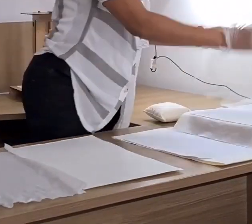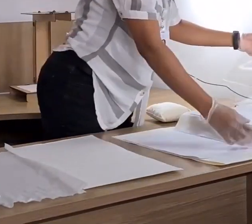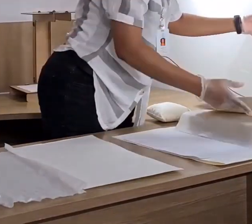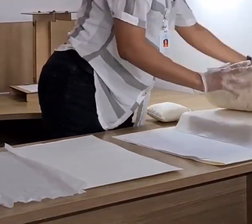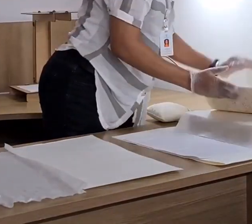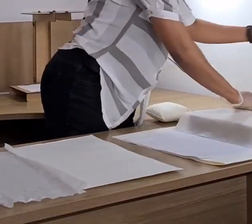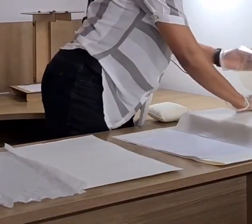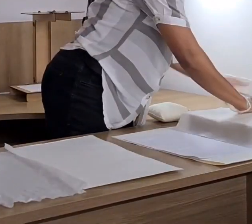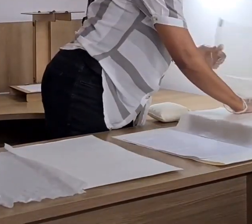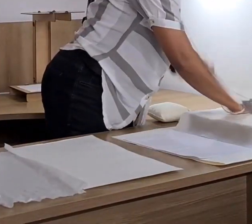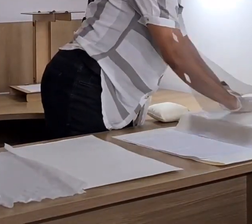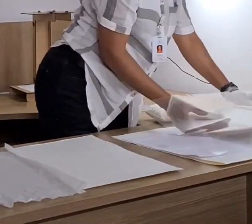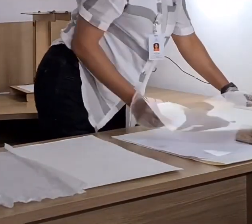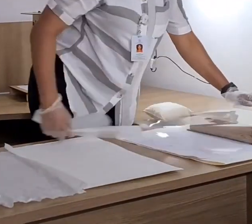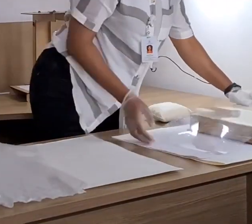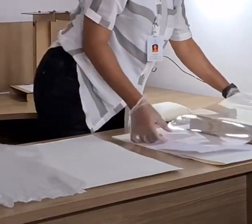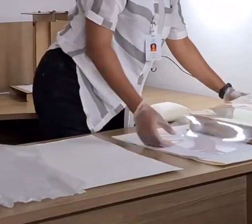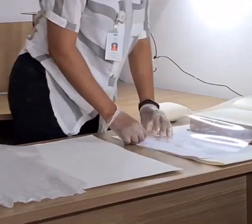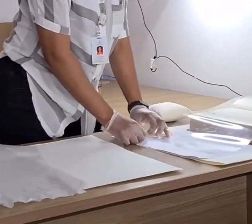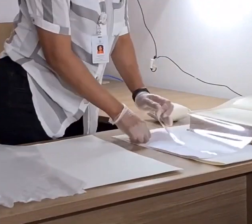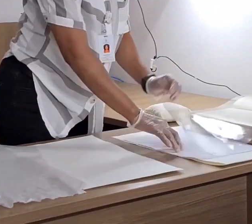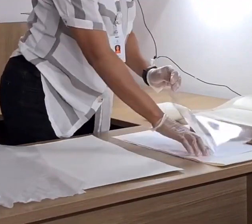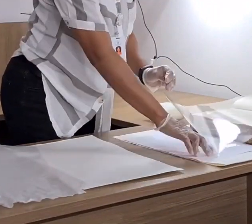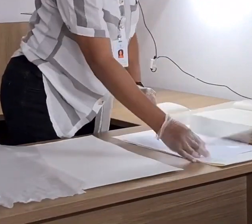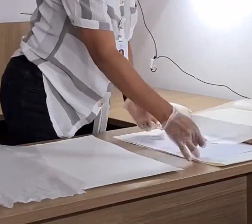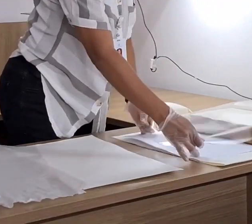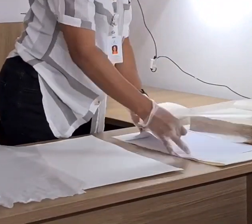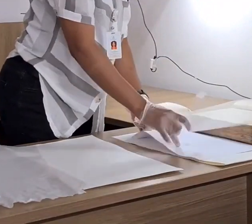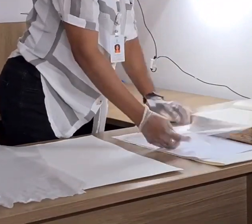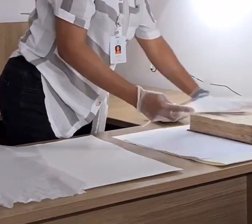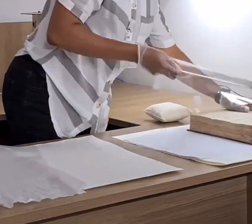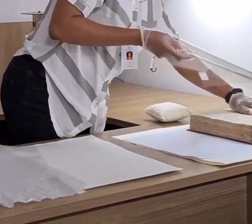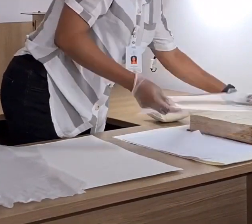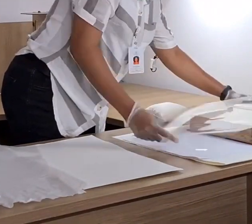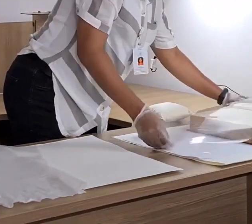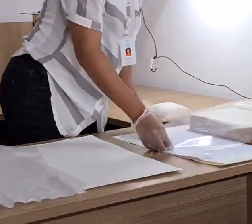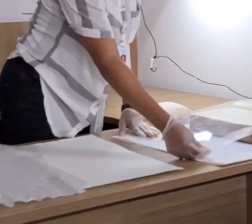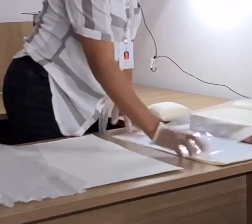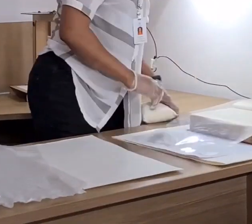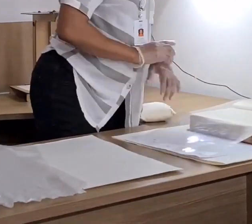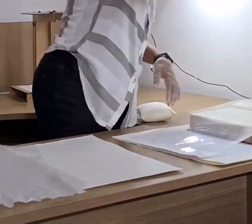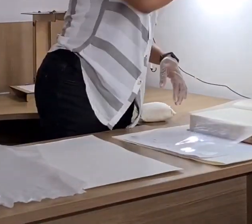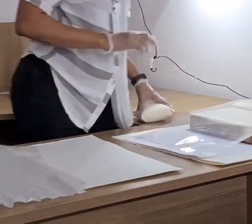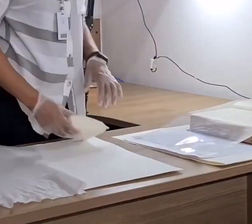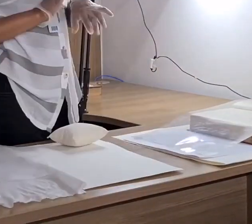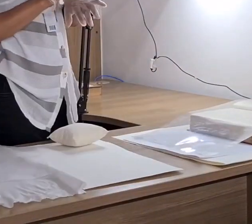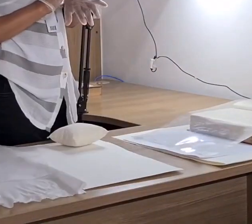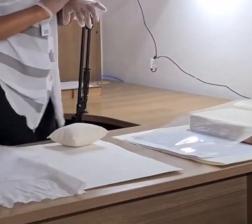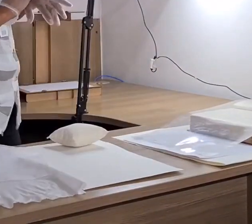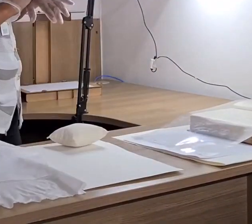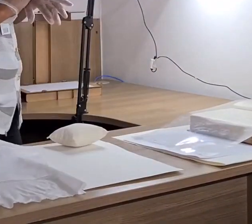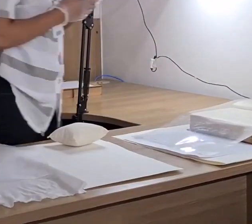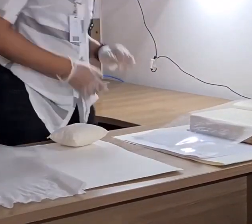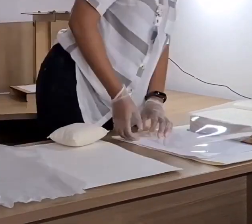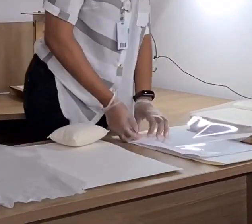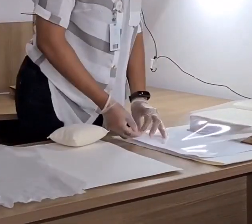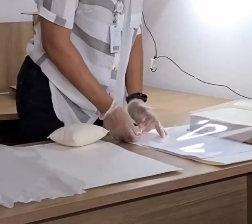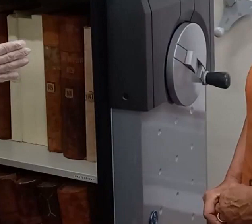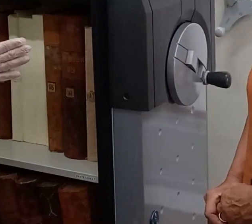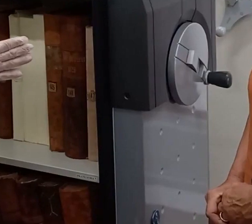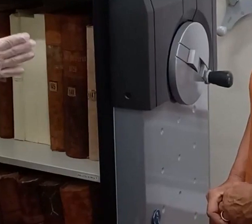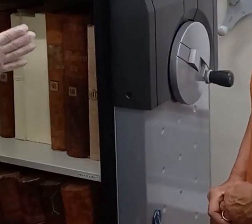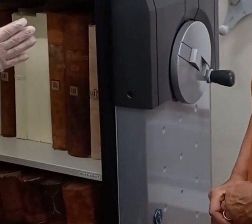mas que a gente possa fazer o que é o trabalho do historiador, que é esse cruzamento